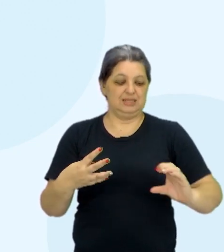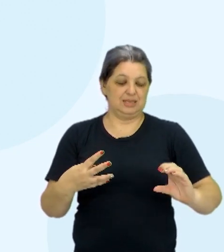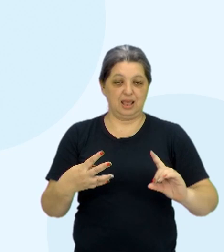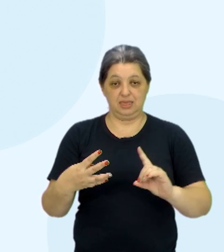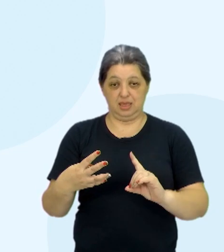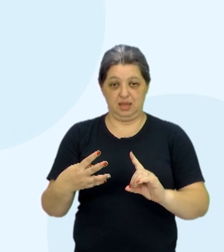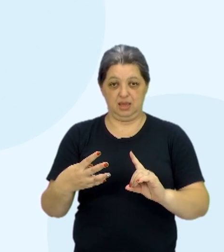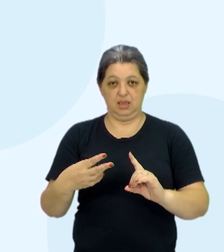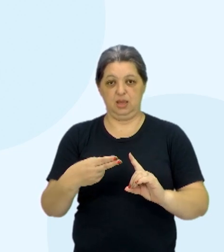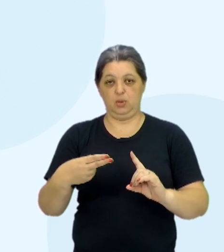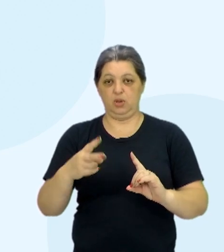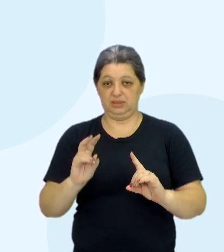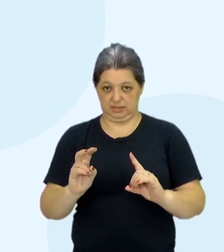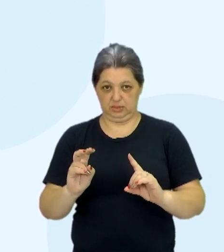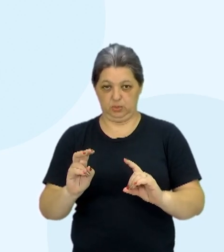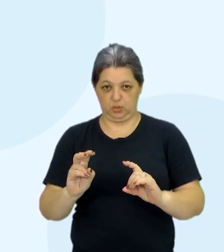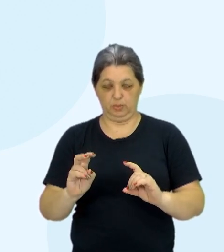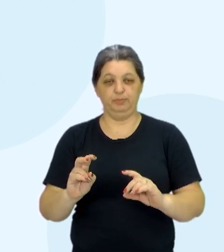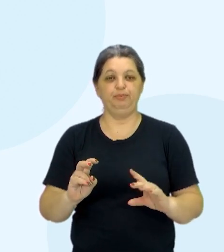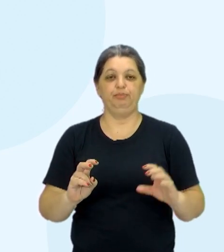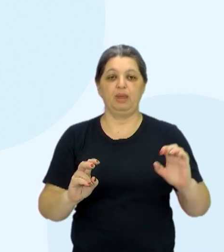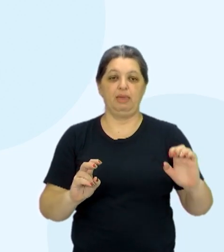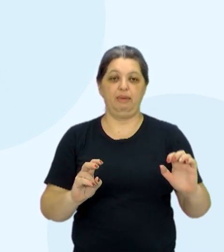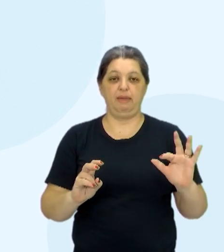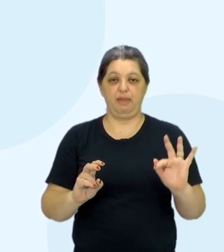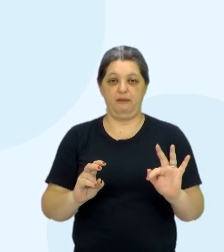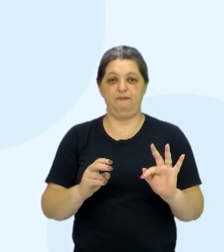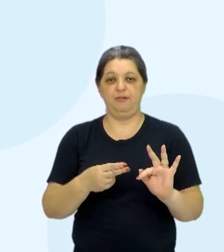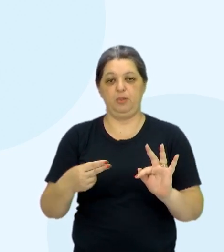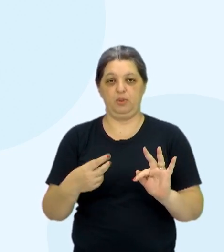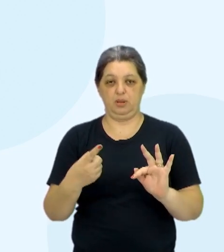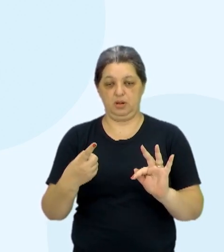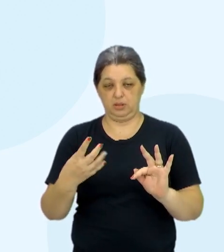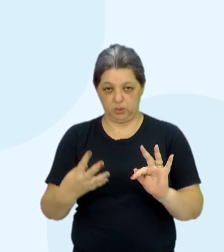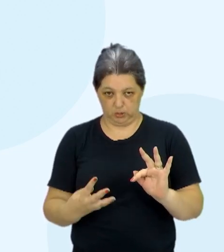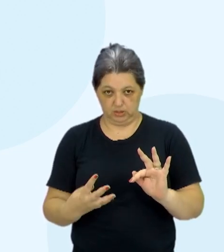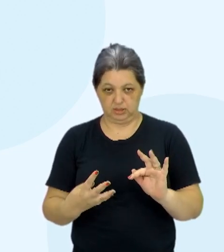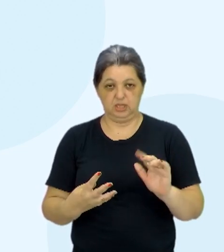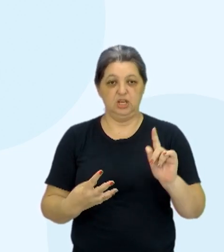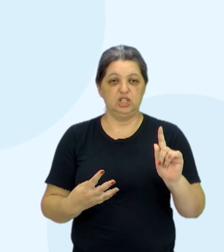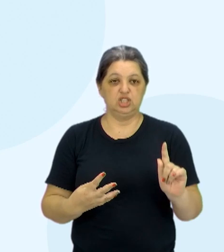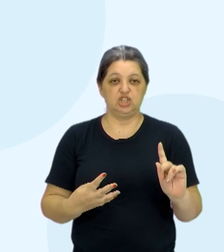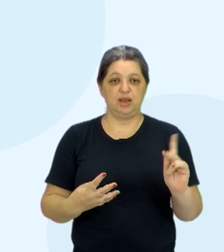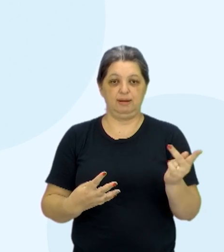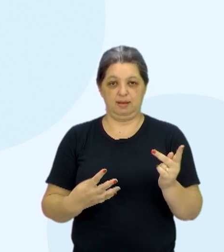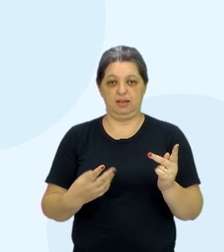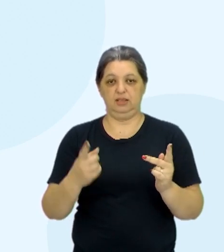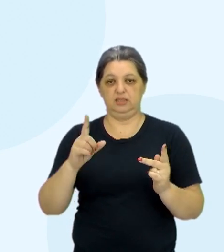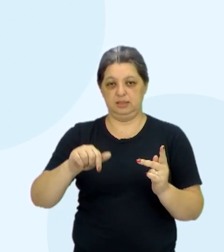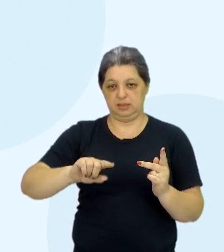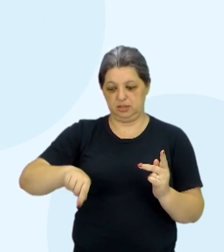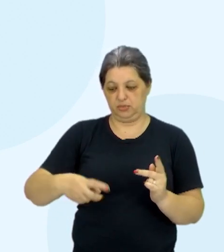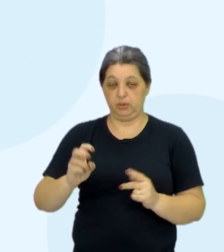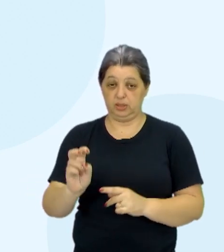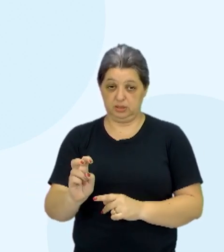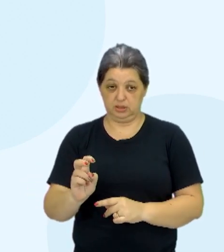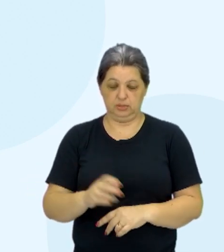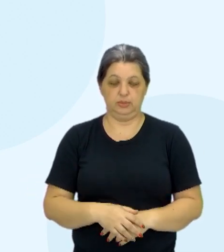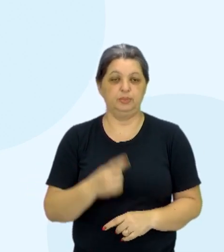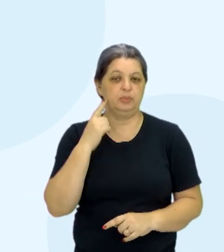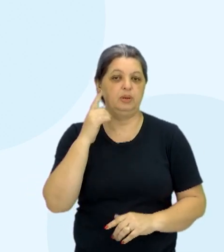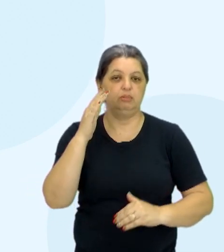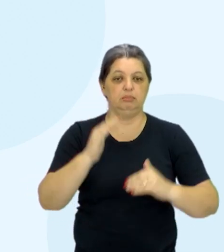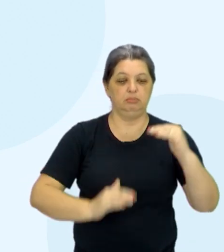vale 5, o segmento EF 14, o GH 17,5. Verifique se a razão entre